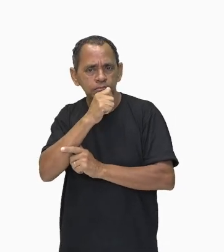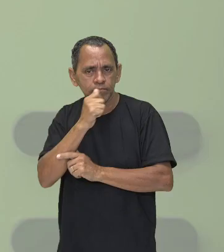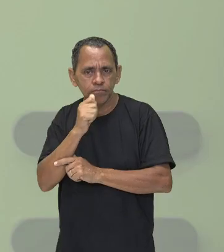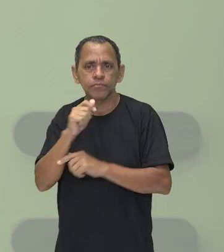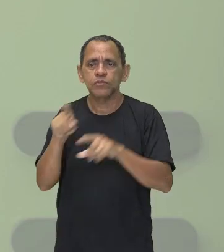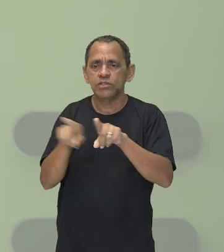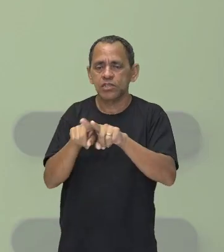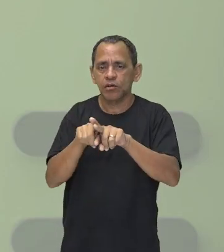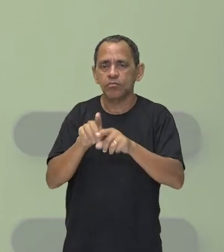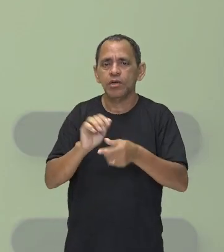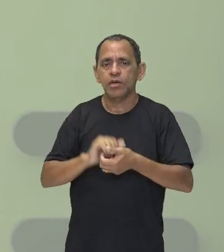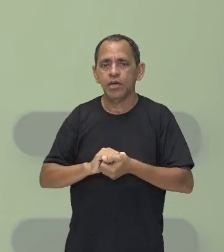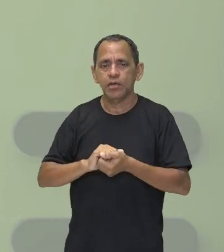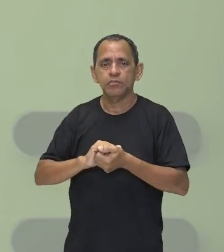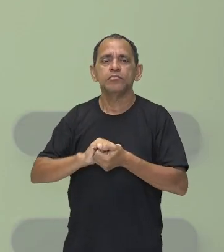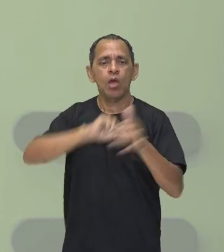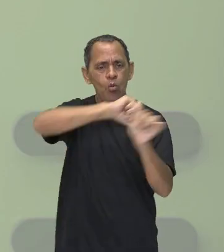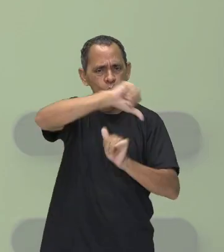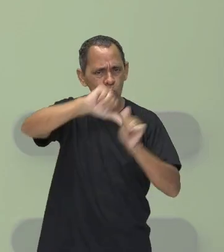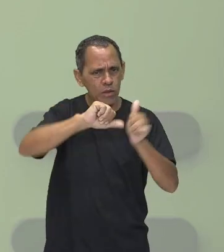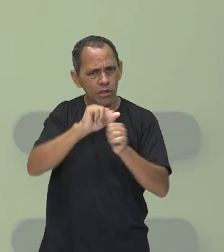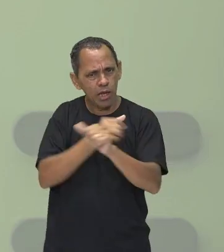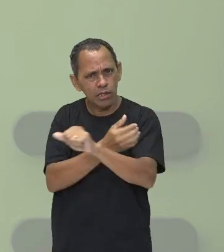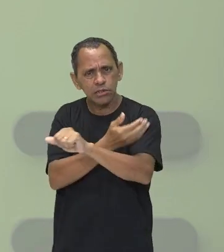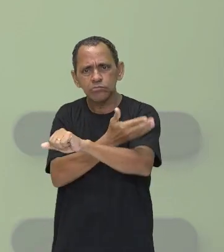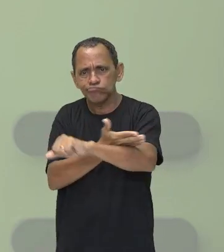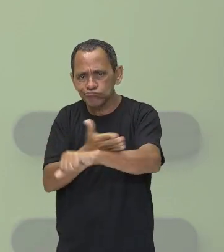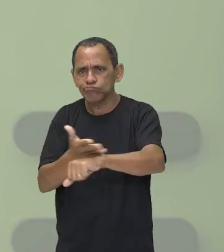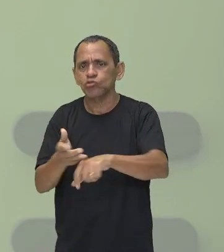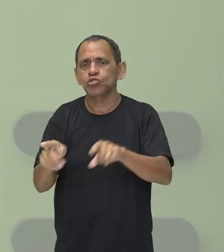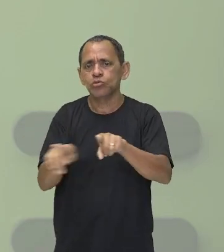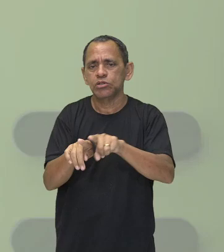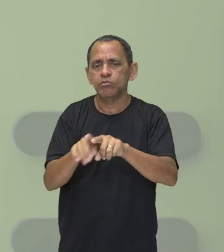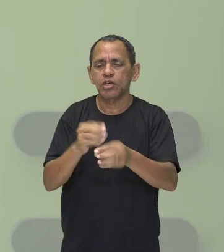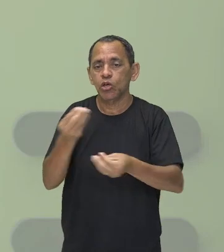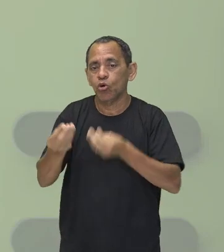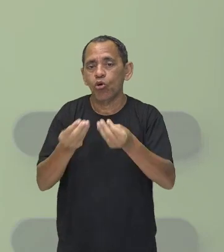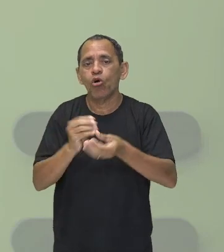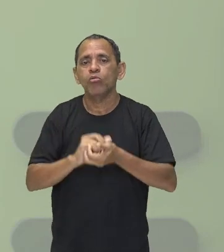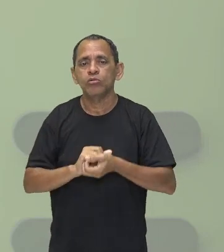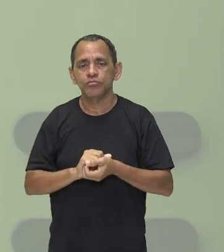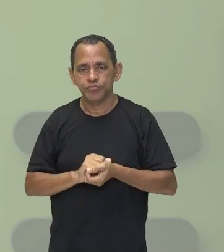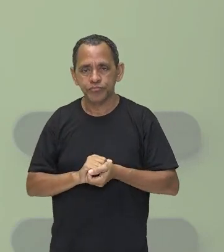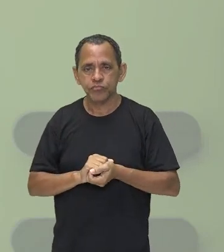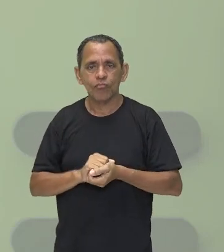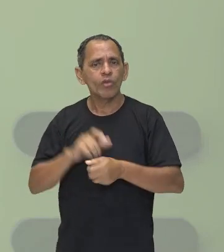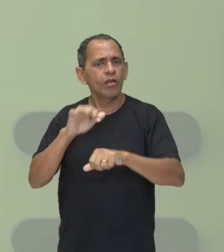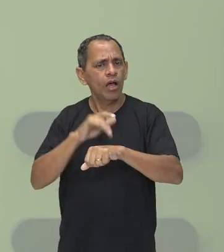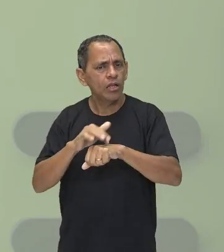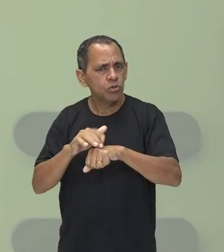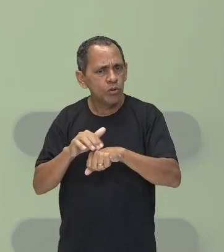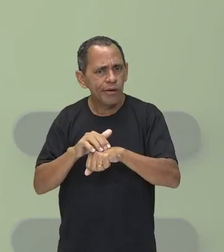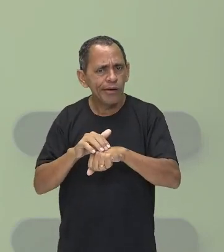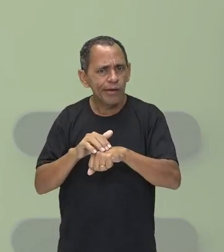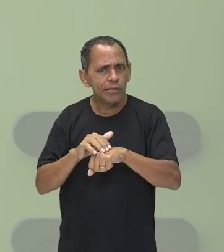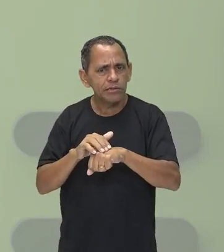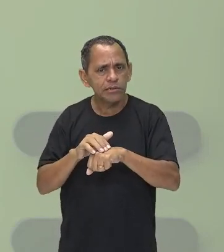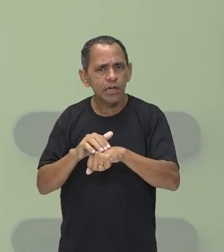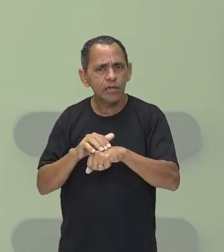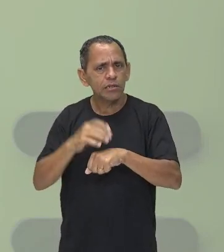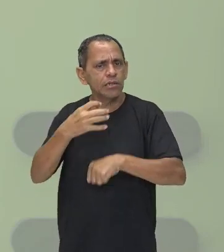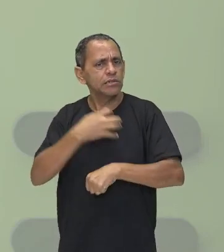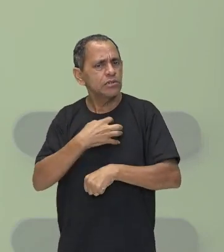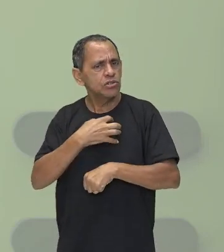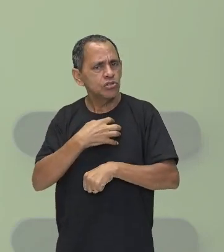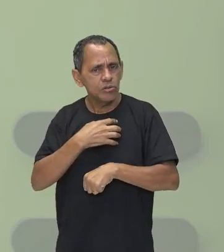de hábitos. Considerando mais uma vez, eu vou sempre lembrar a cada apresentação aqui de uma doença, que esses sintomas,